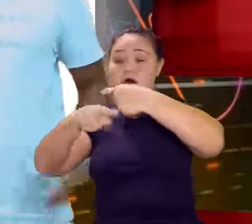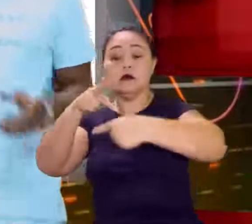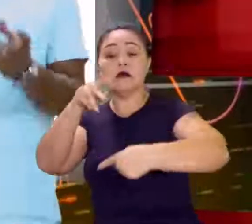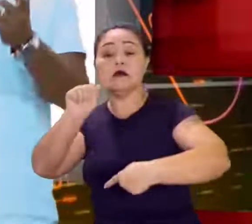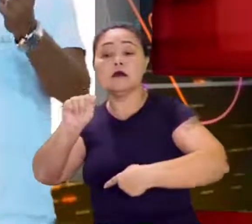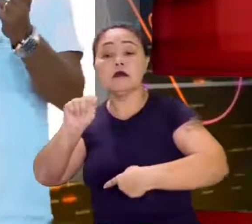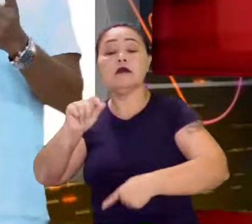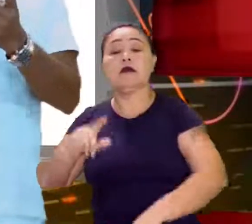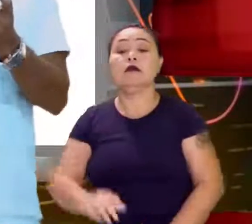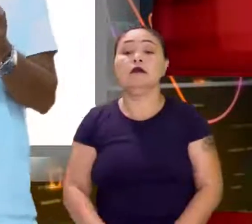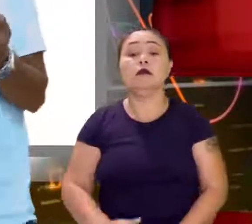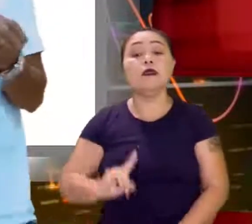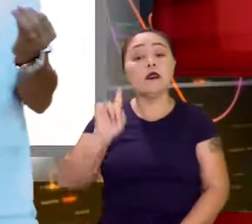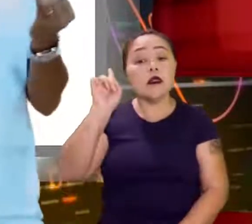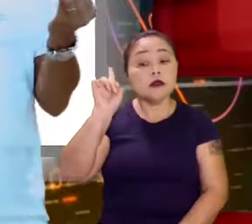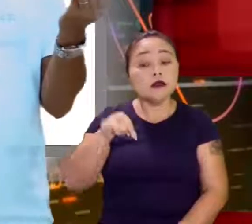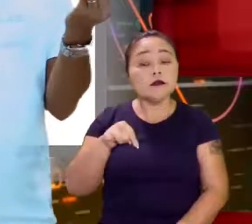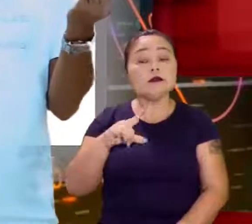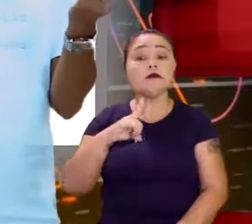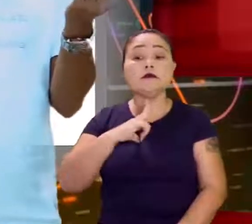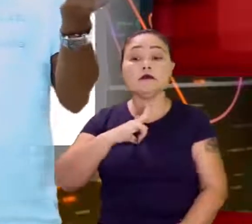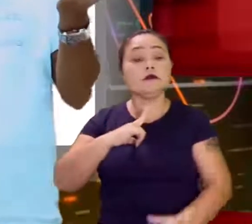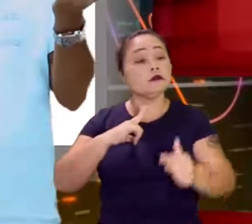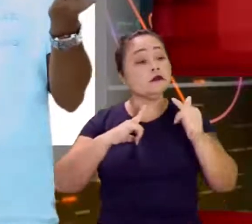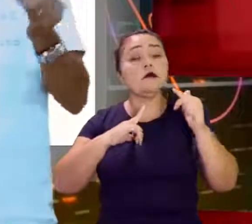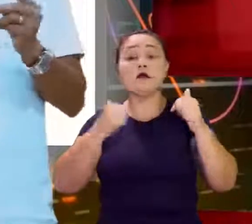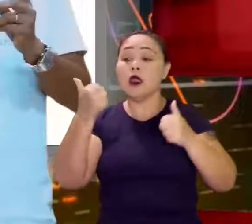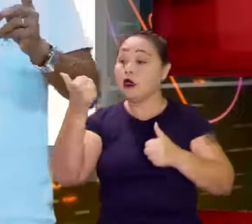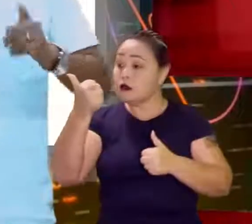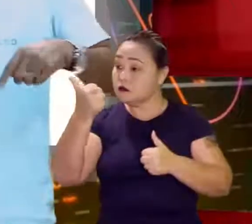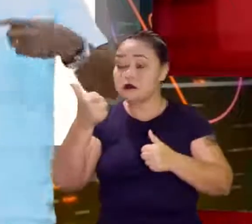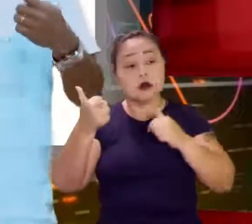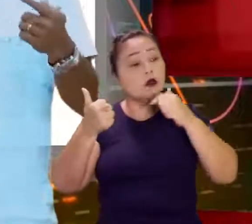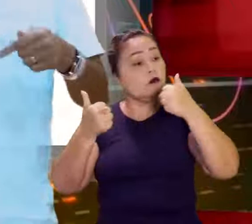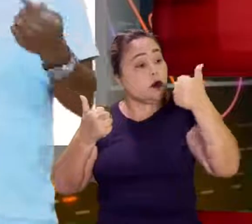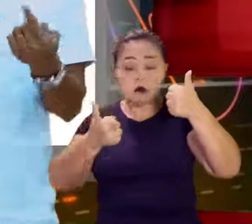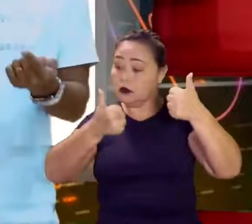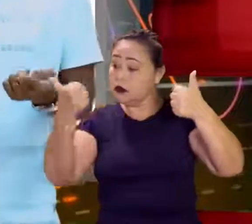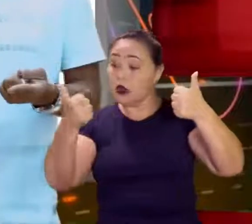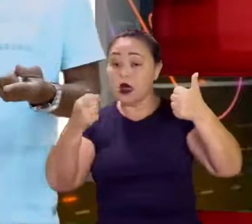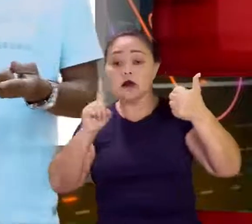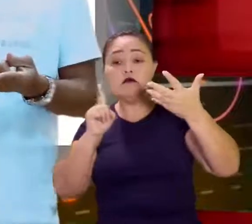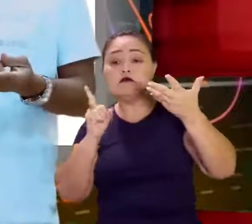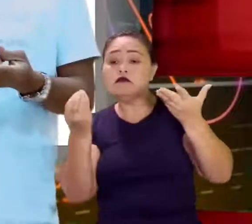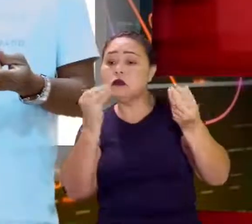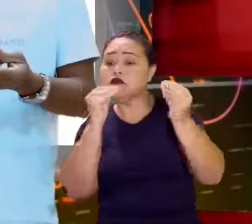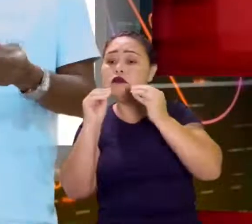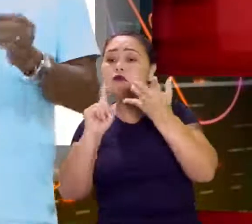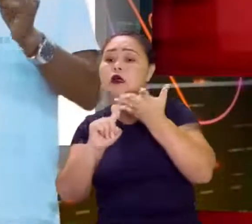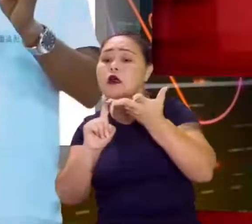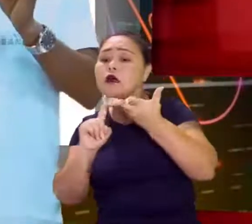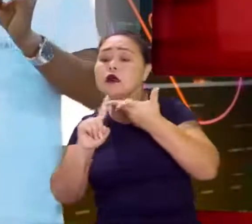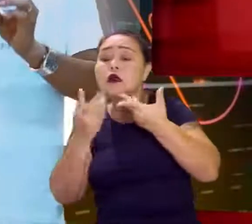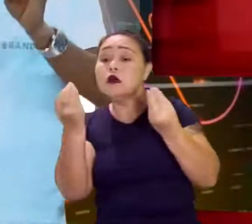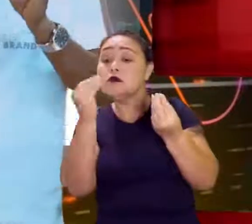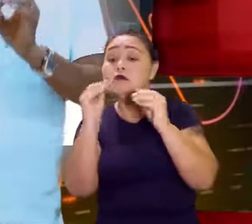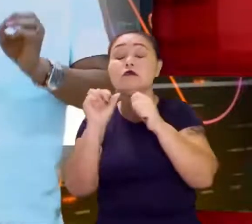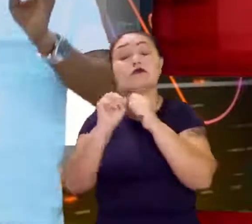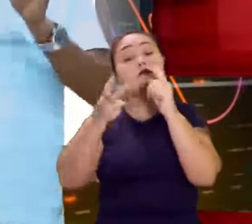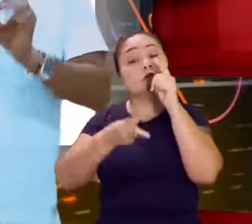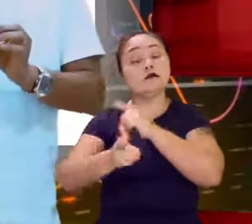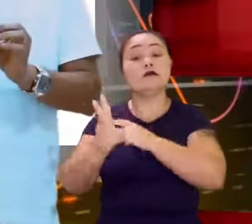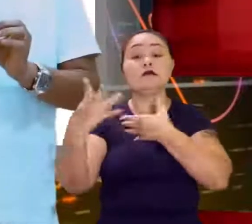E a jogada é justamente essa. Você tem os dois termos centrais e uma quantidade N de termos para acrescentar. Sempre